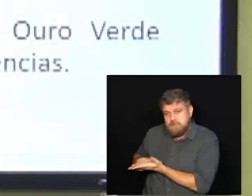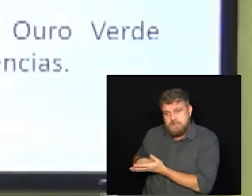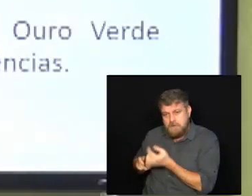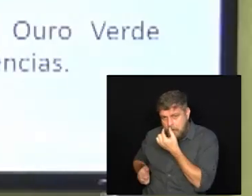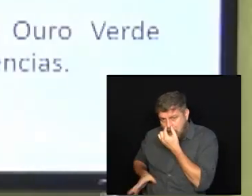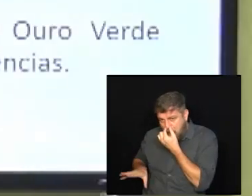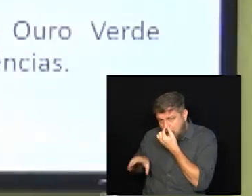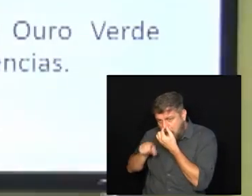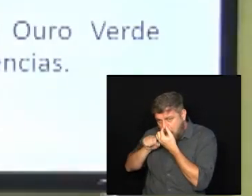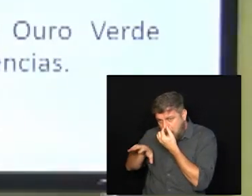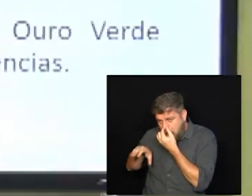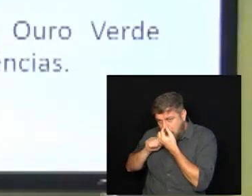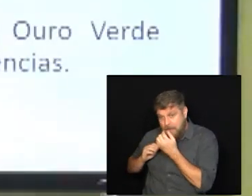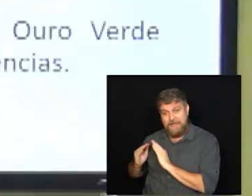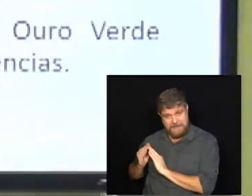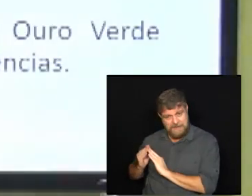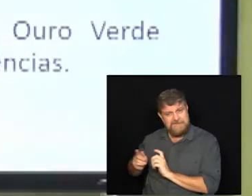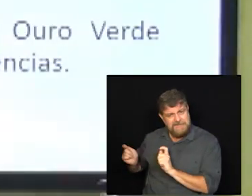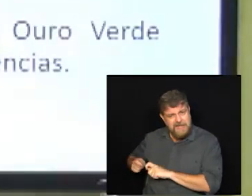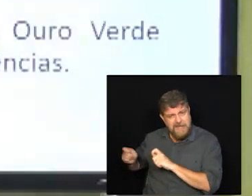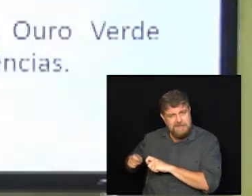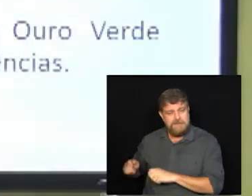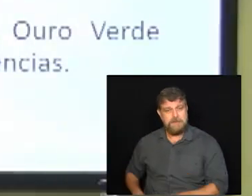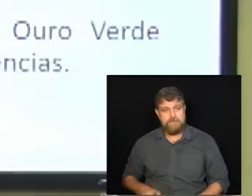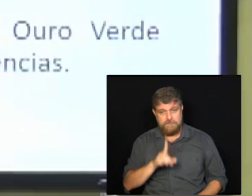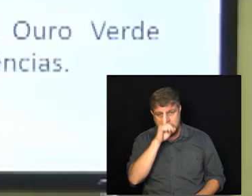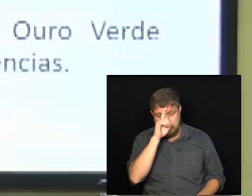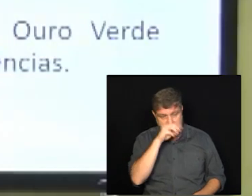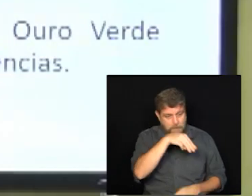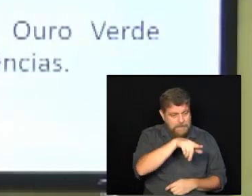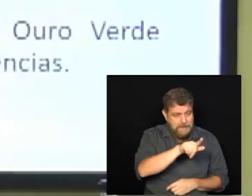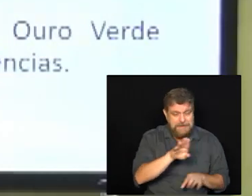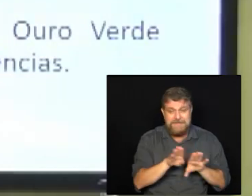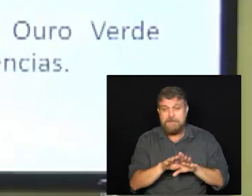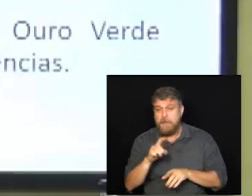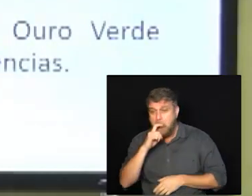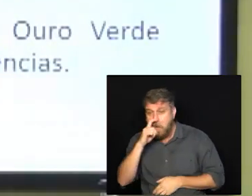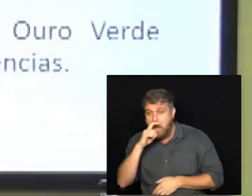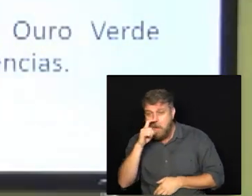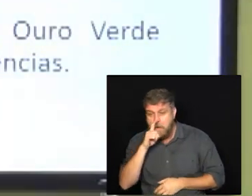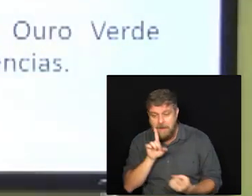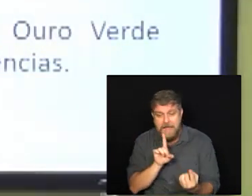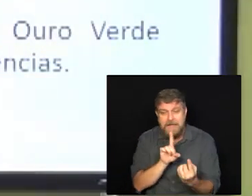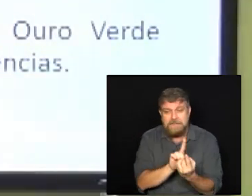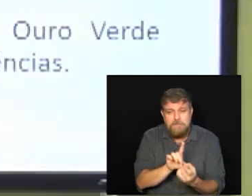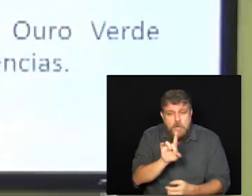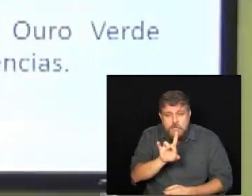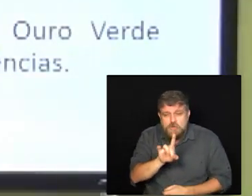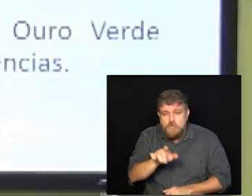Tanto o Mário Gatti como o Hospital Ouro Verde, os atendimentos serão somente